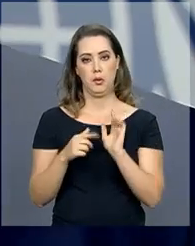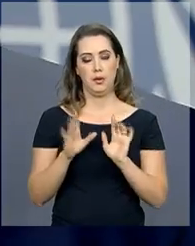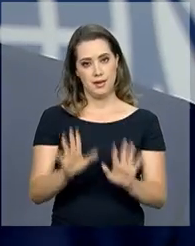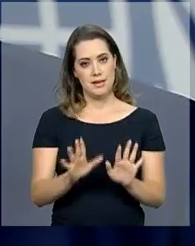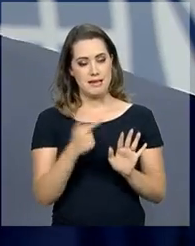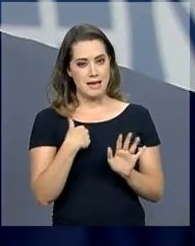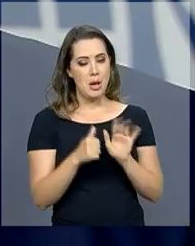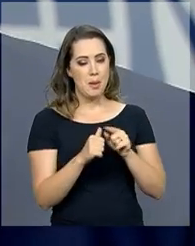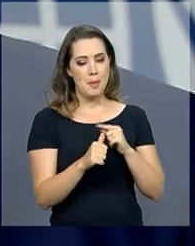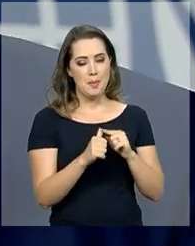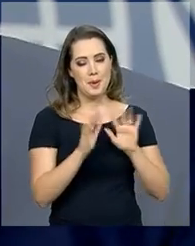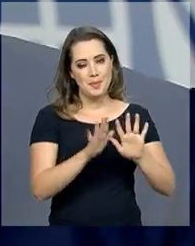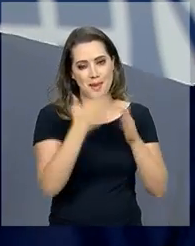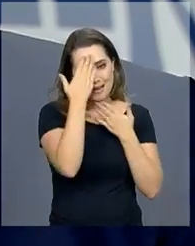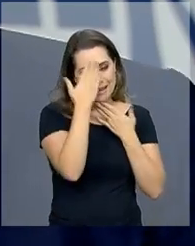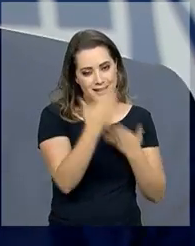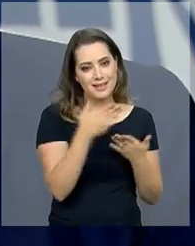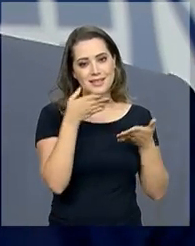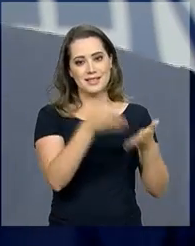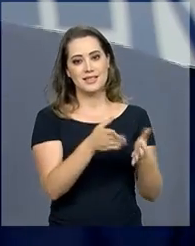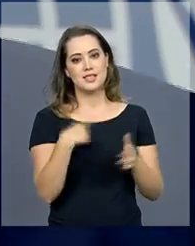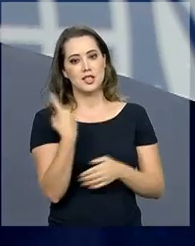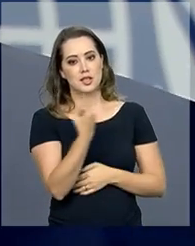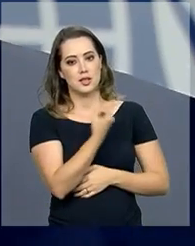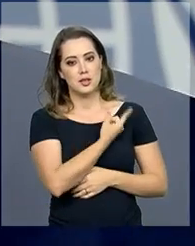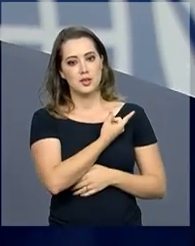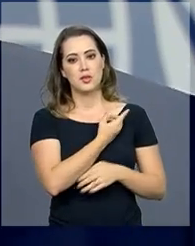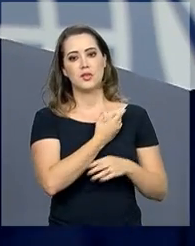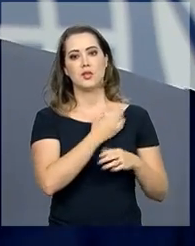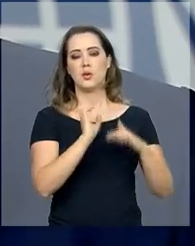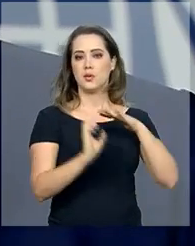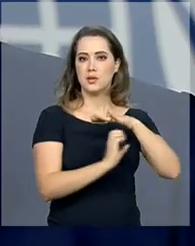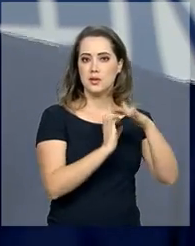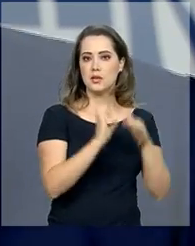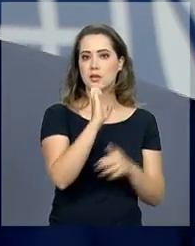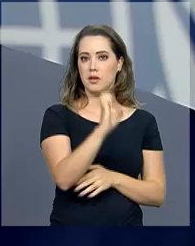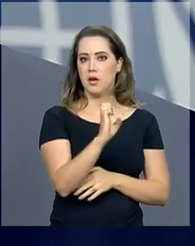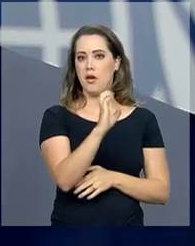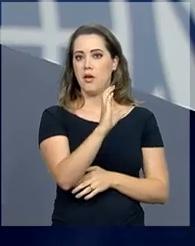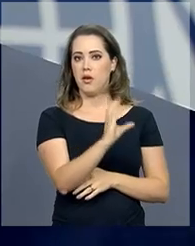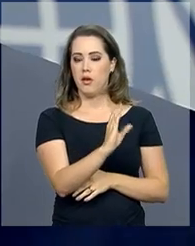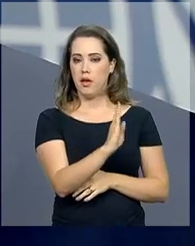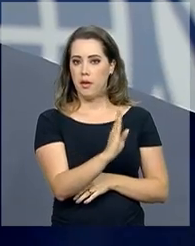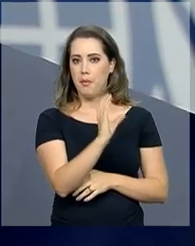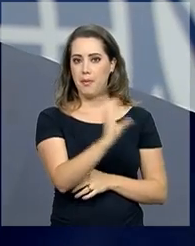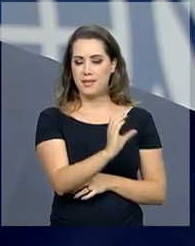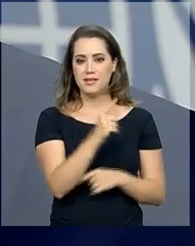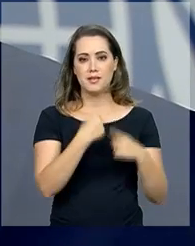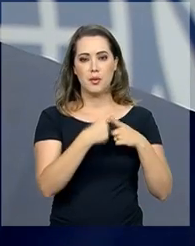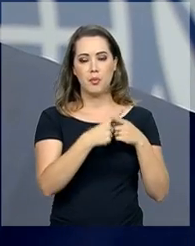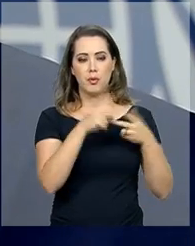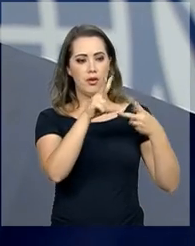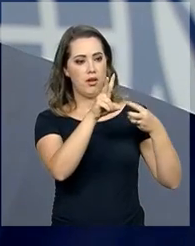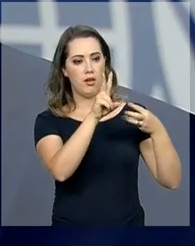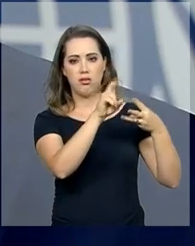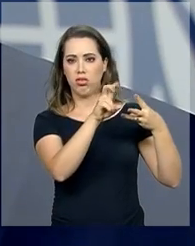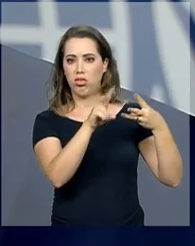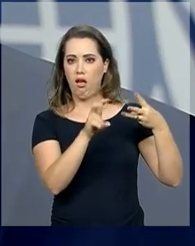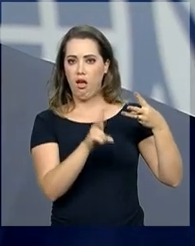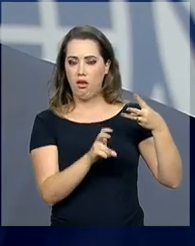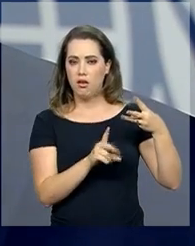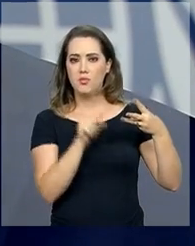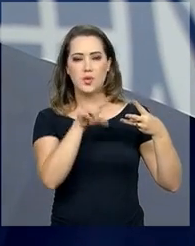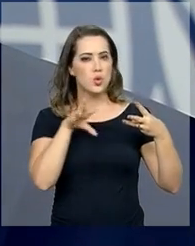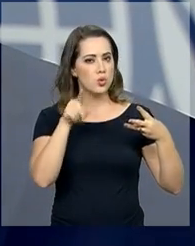de estar aqui né na nossa e bc dando essa entrevista mais a porque são temas que afetam praticamente